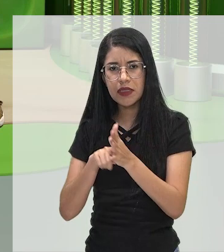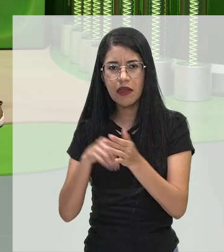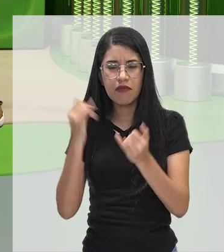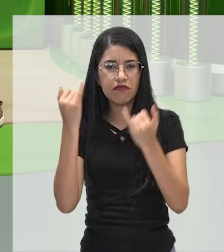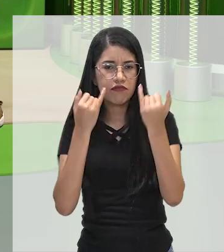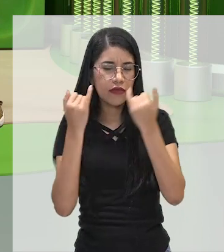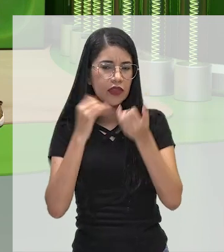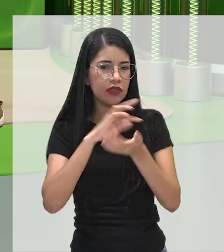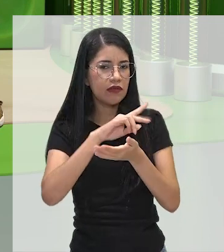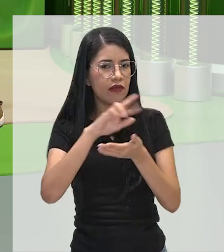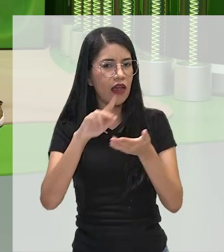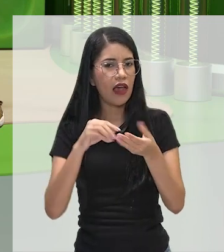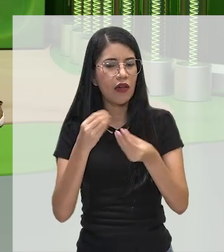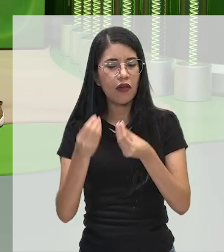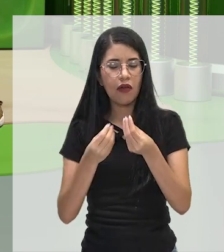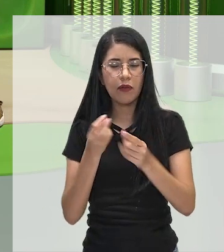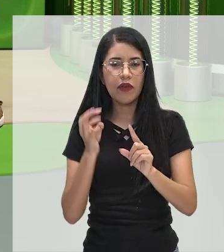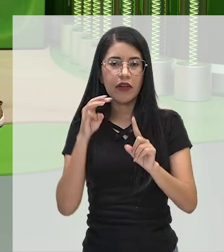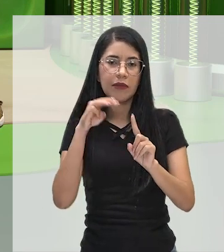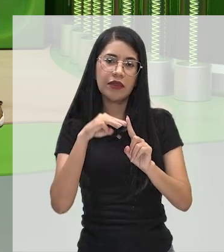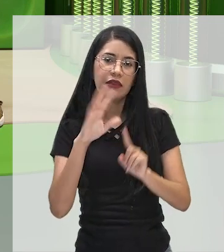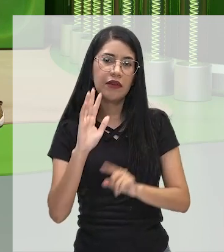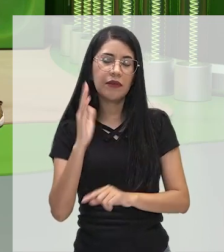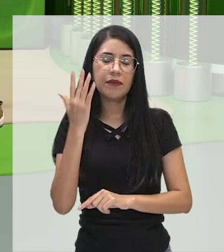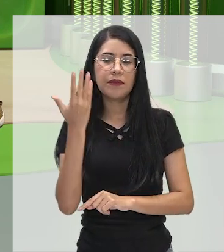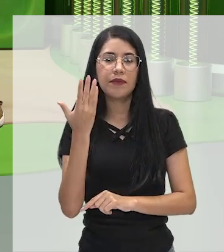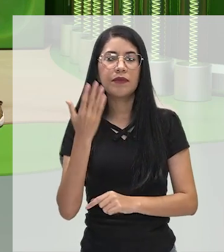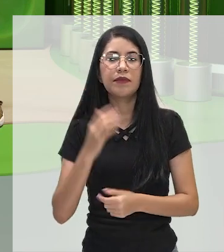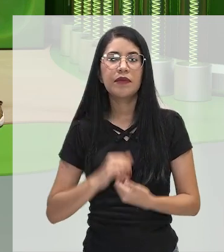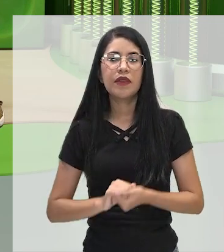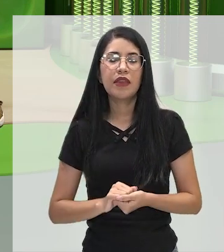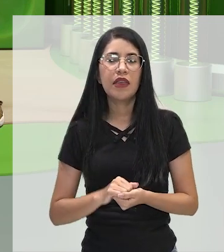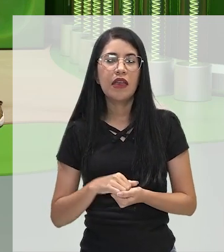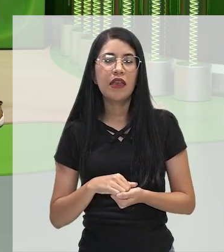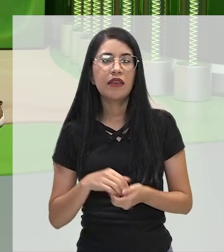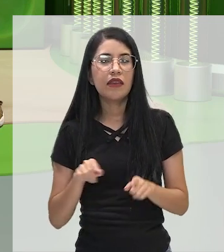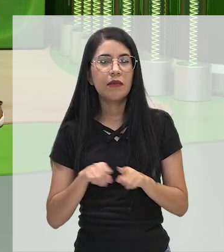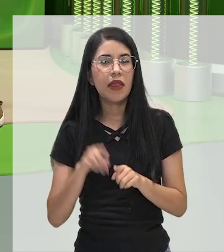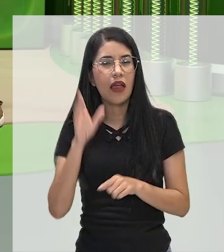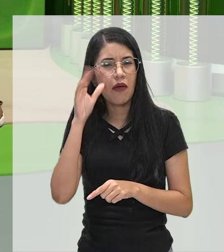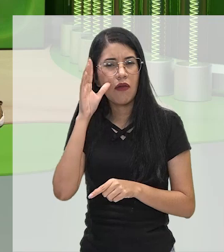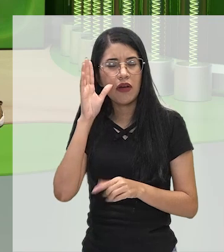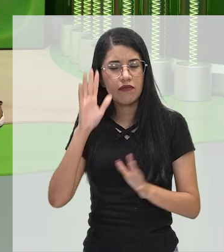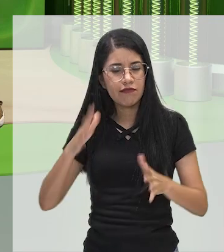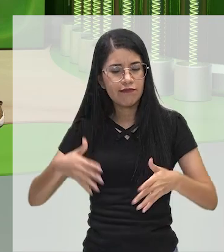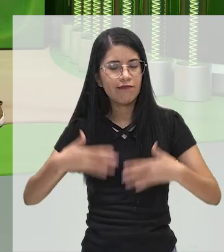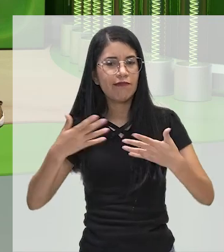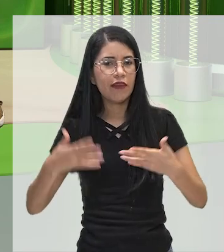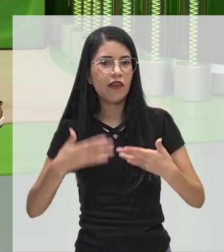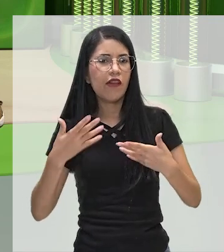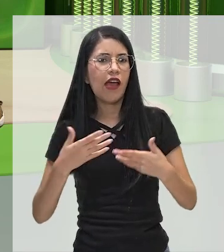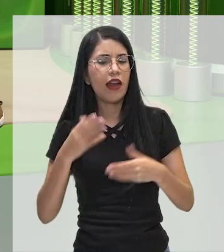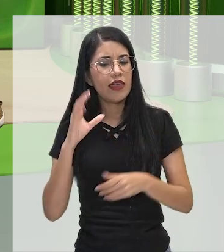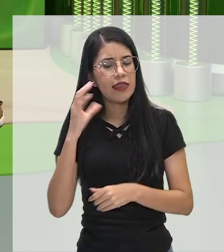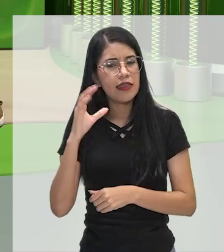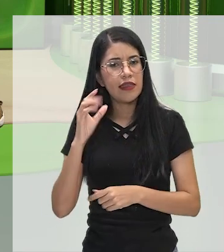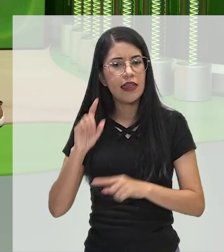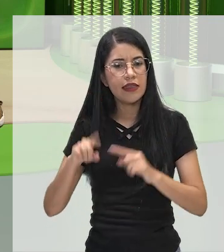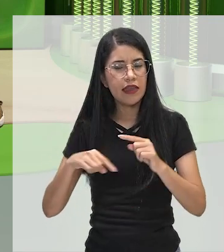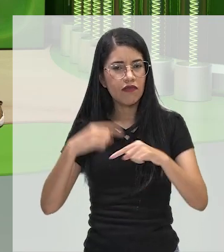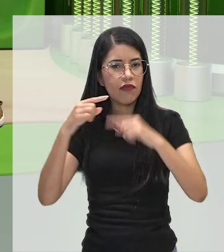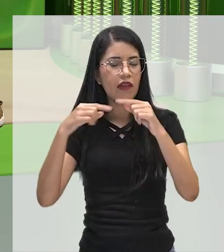informações sobre as missões ali que levaram o homem a conhecer, né? A curiosidade sempre motivou muito, principalmente a ciência, e com o